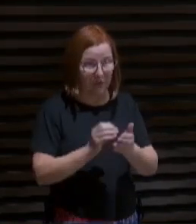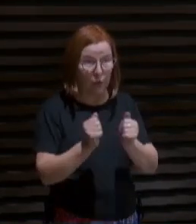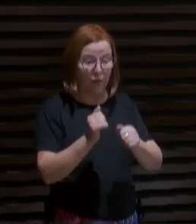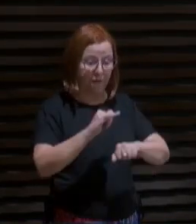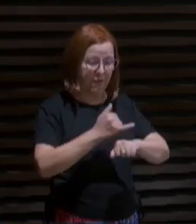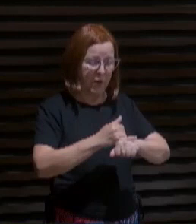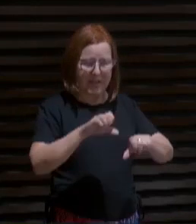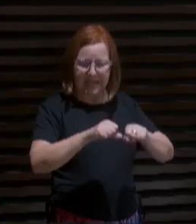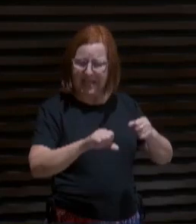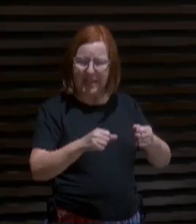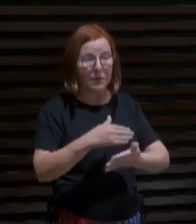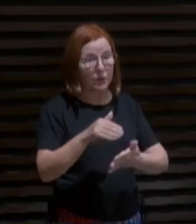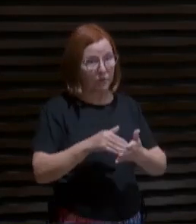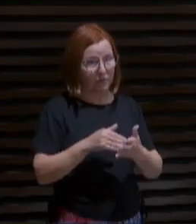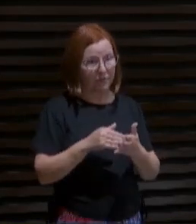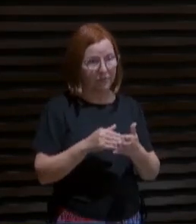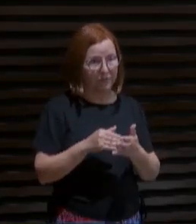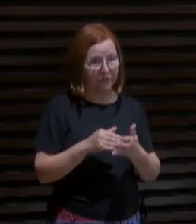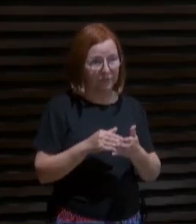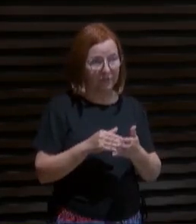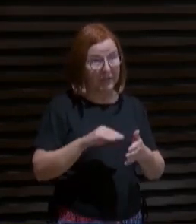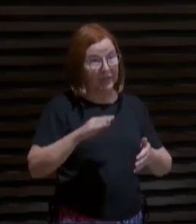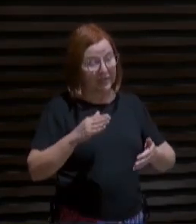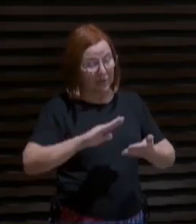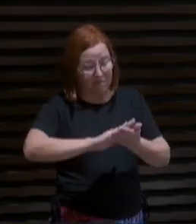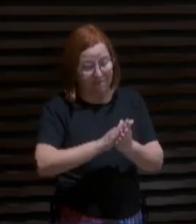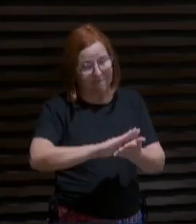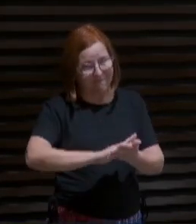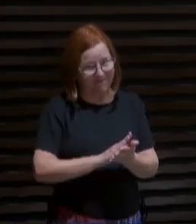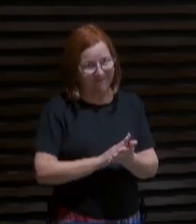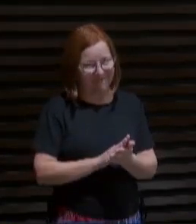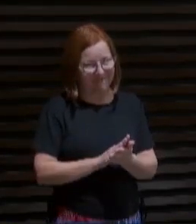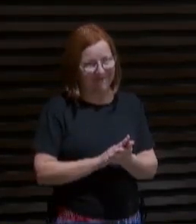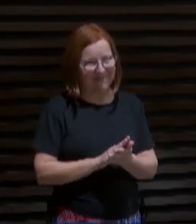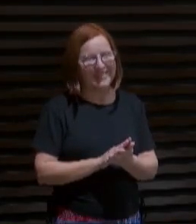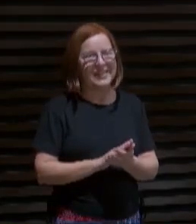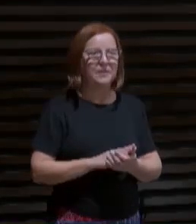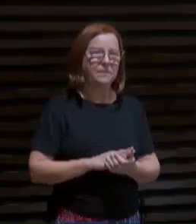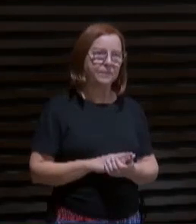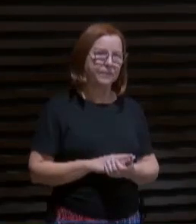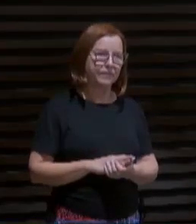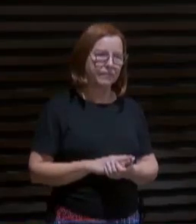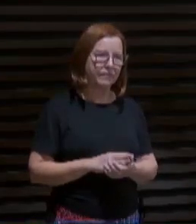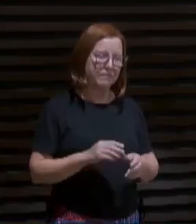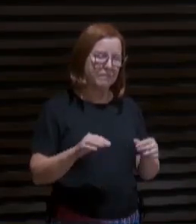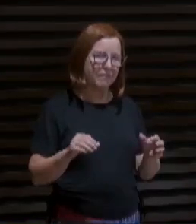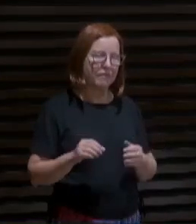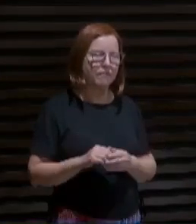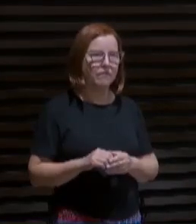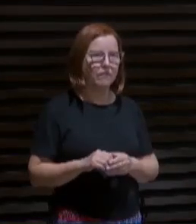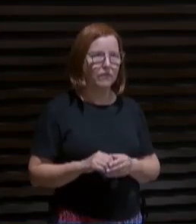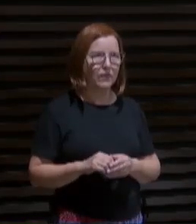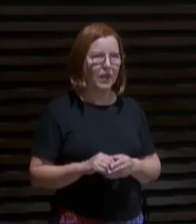coisas. Assim ele fará em pedaço e esmiuçará. Quanto ao que viste